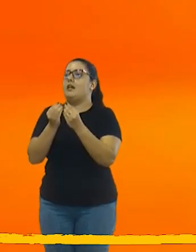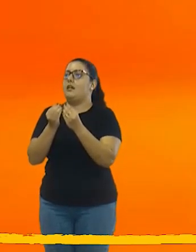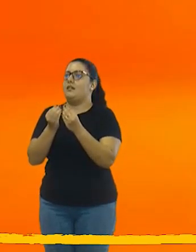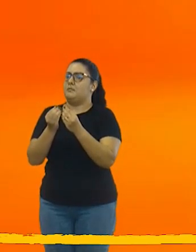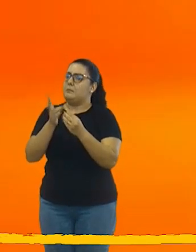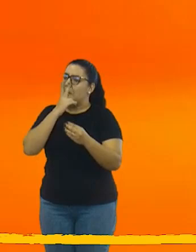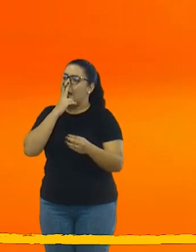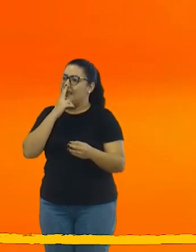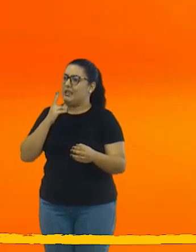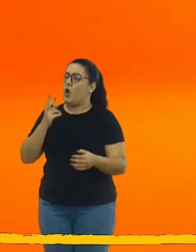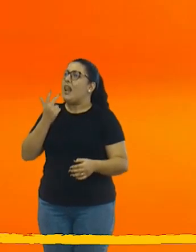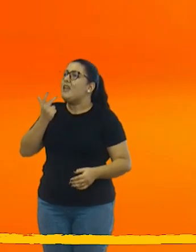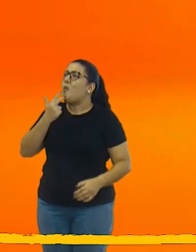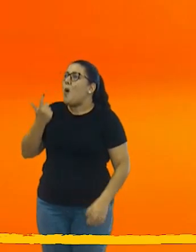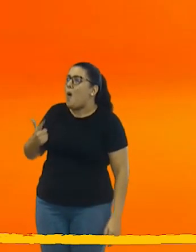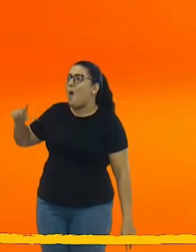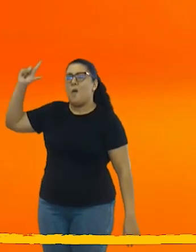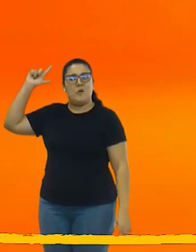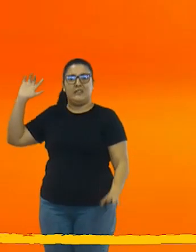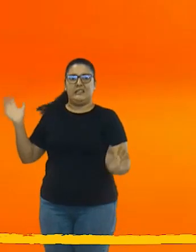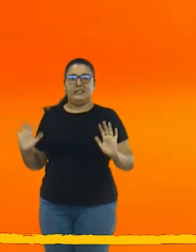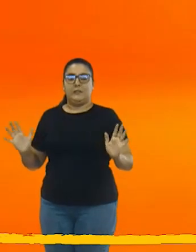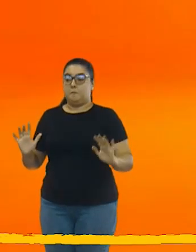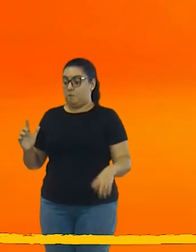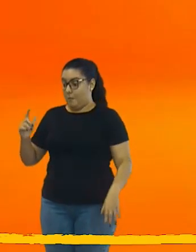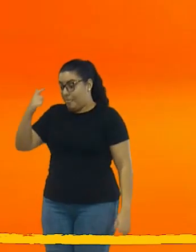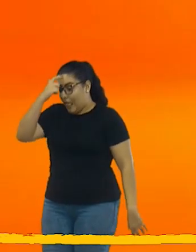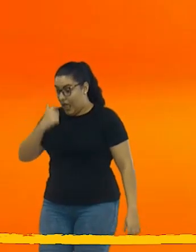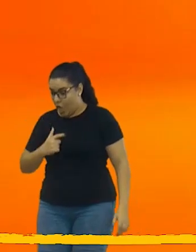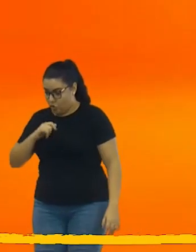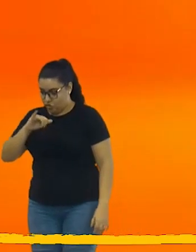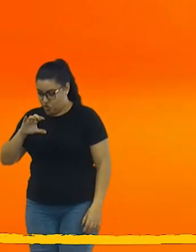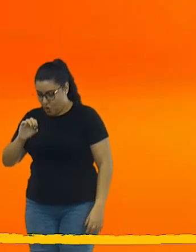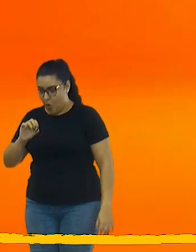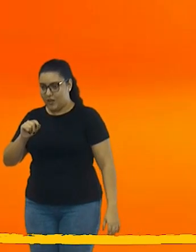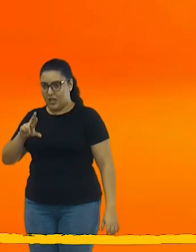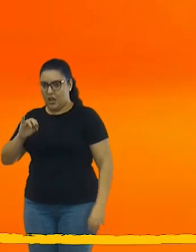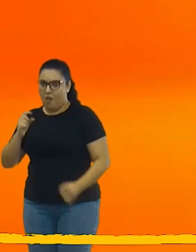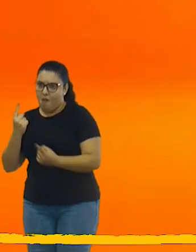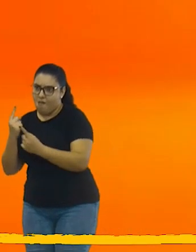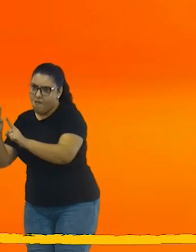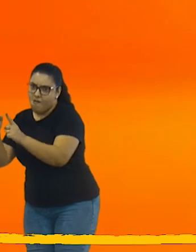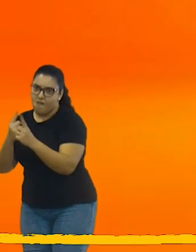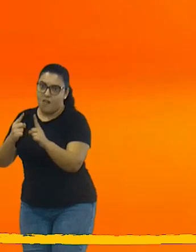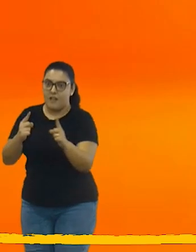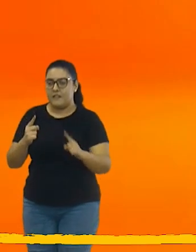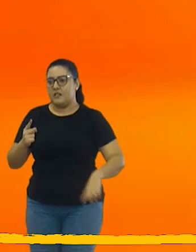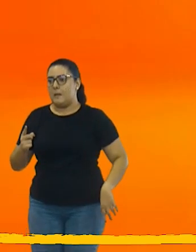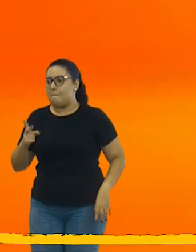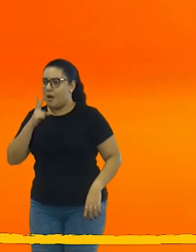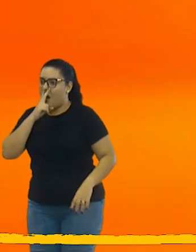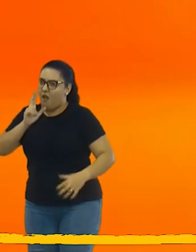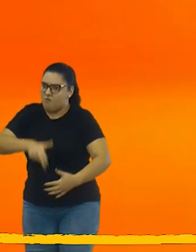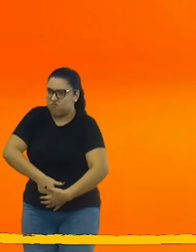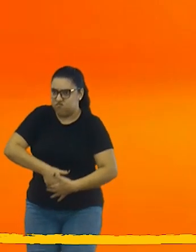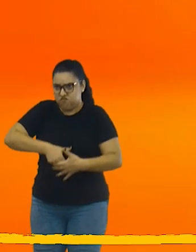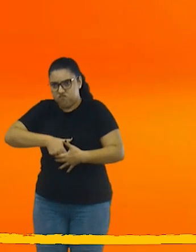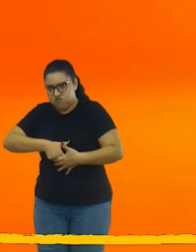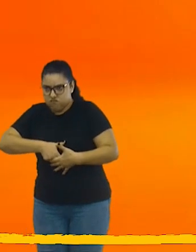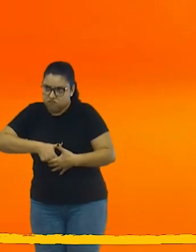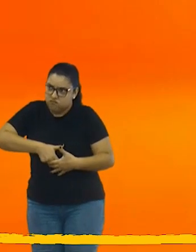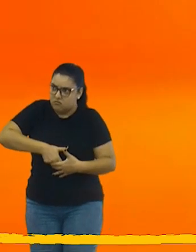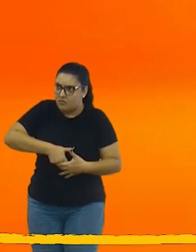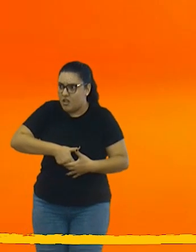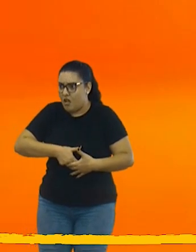disso. Cenas cômicas em que o João Grilo enfrenta a violência do cangaço de Severino do